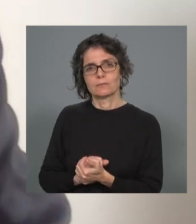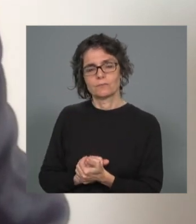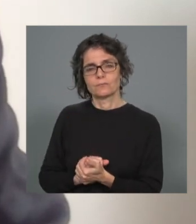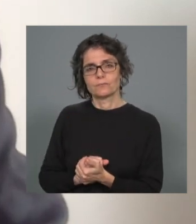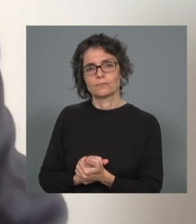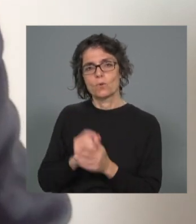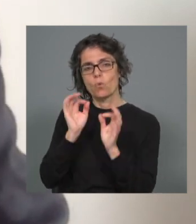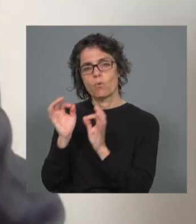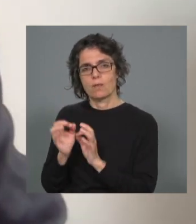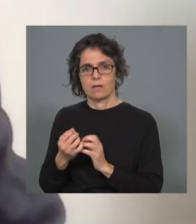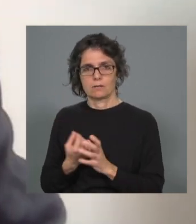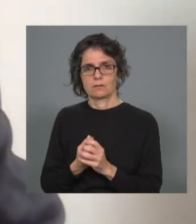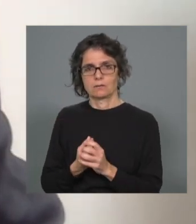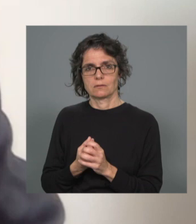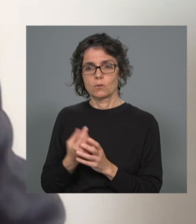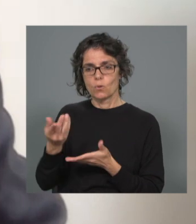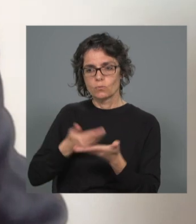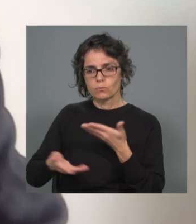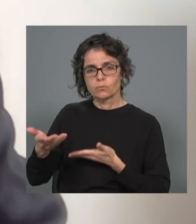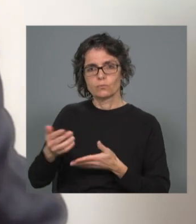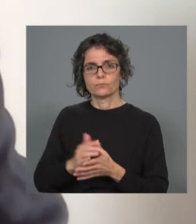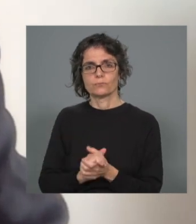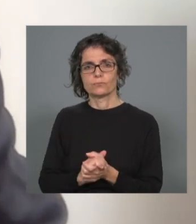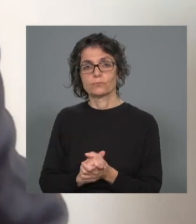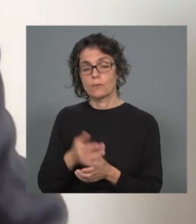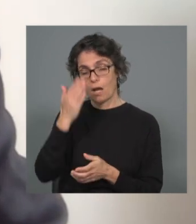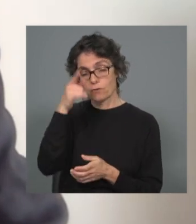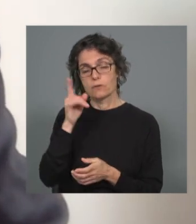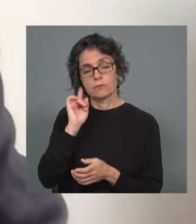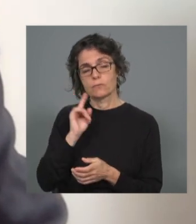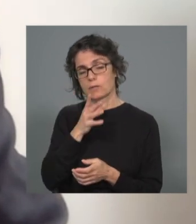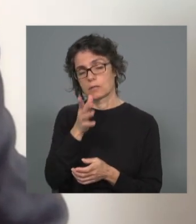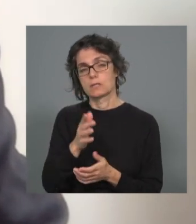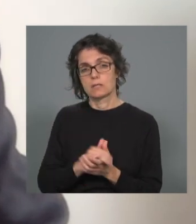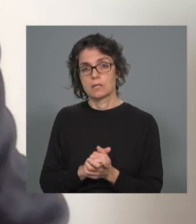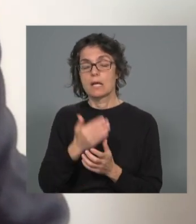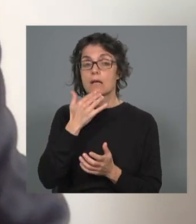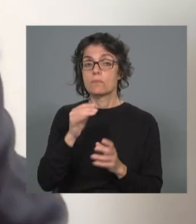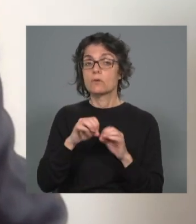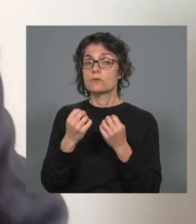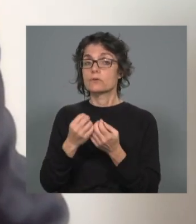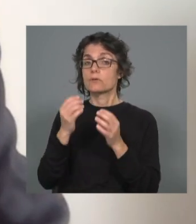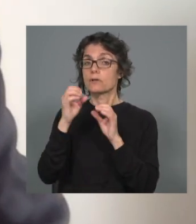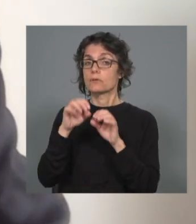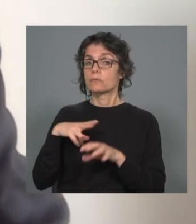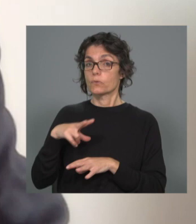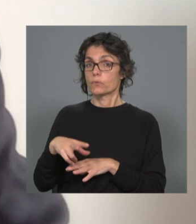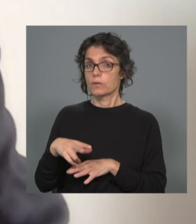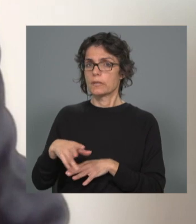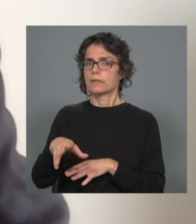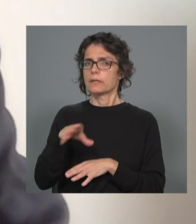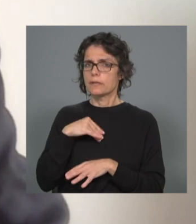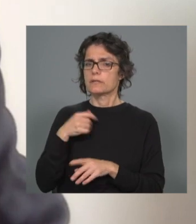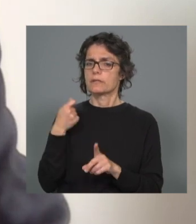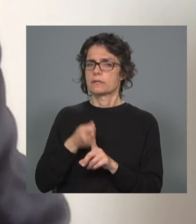comum. Este é outro aspecto que me parece que é necessário sublinhar e pedir à sociedade portuguesa que assuma com coragem